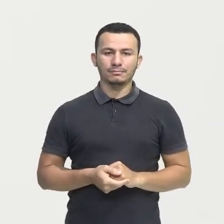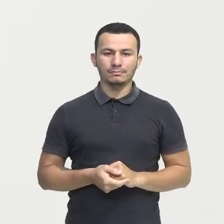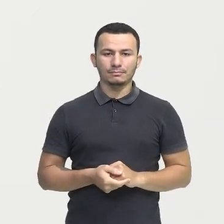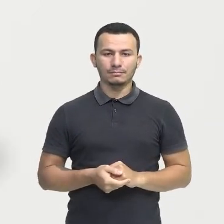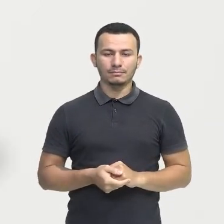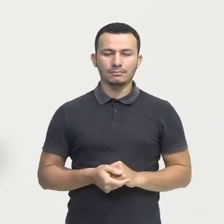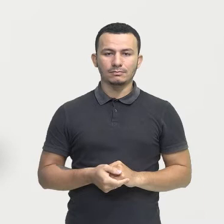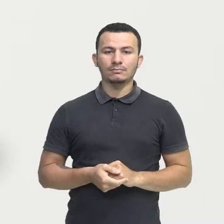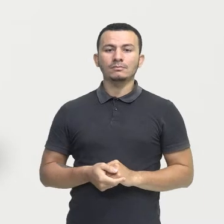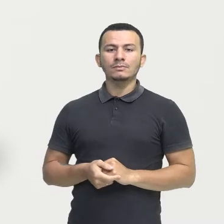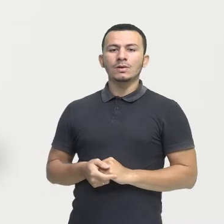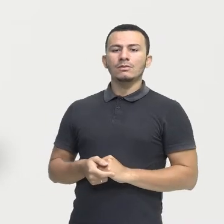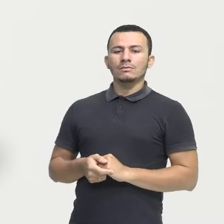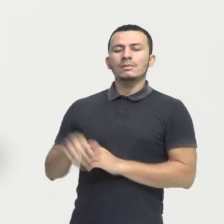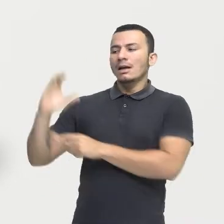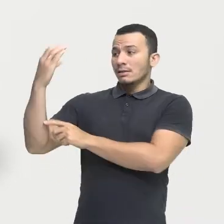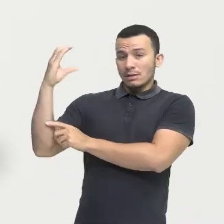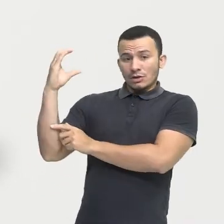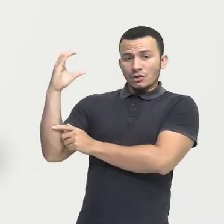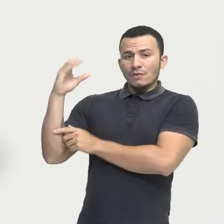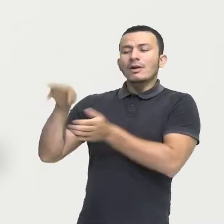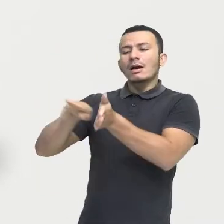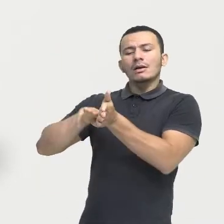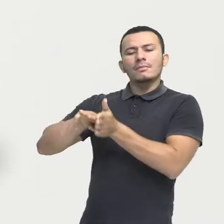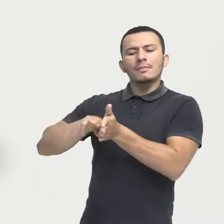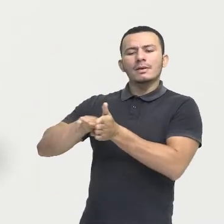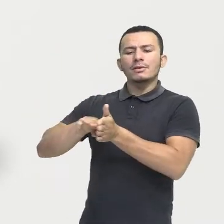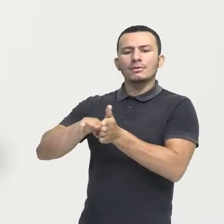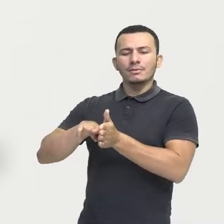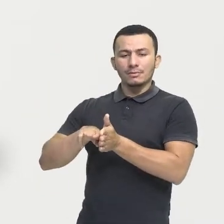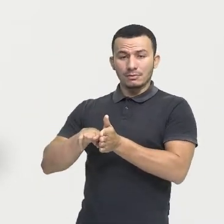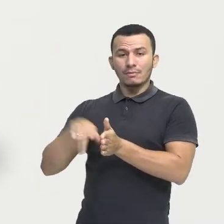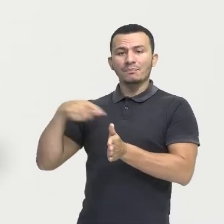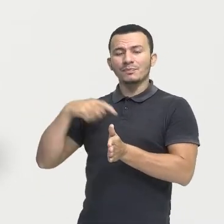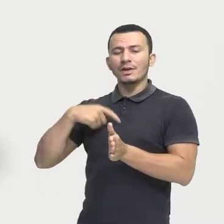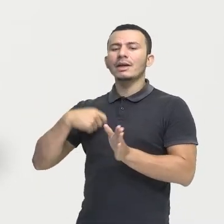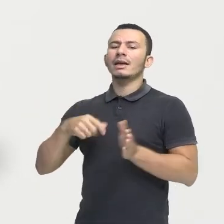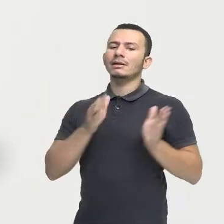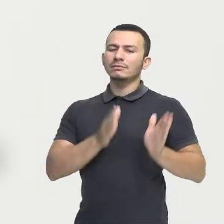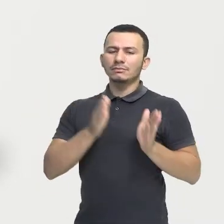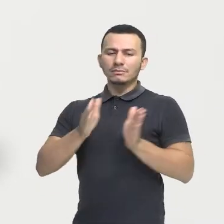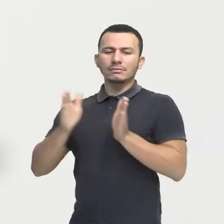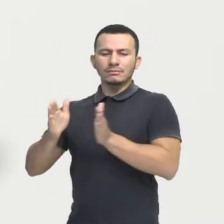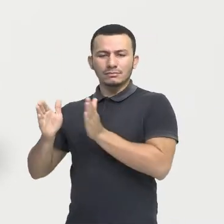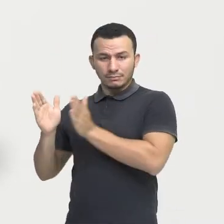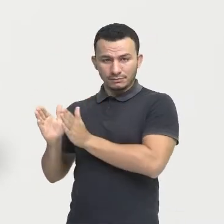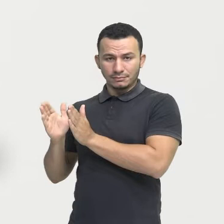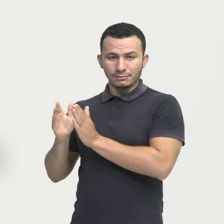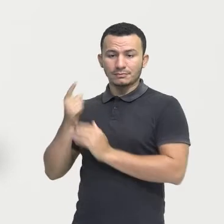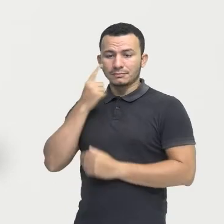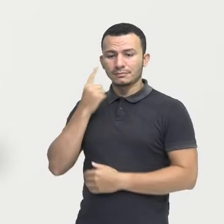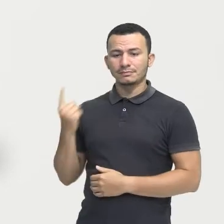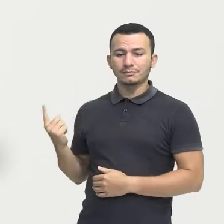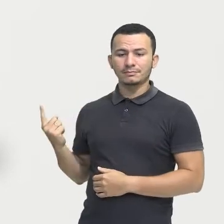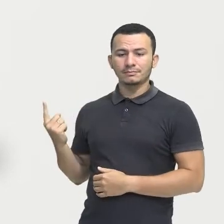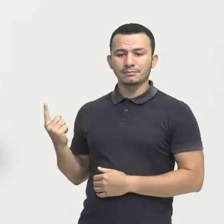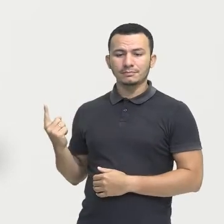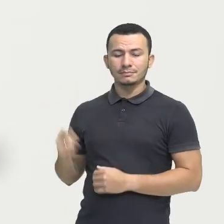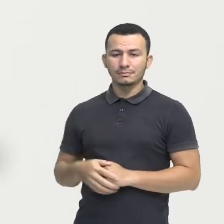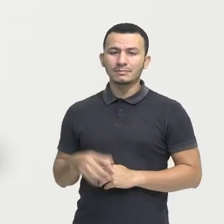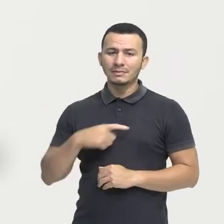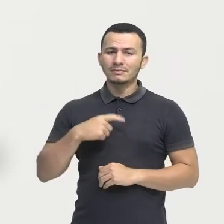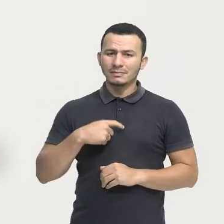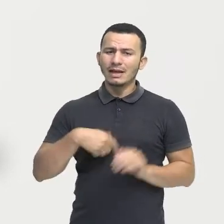O método científico, né? O método científico, então ele vai ter etapas. Tá aí, ó. Você pode ver